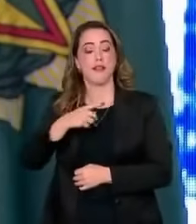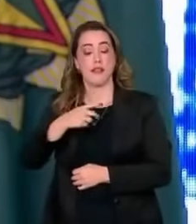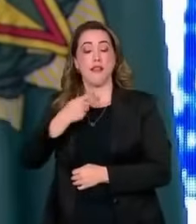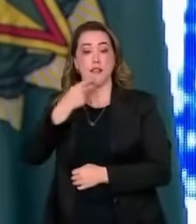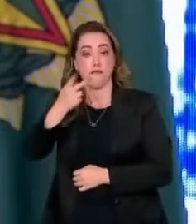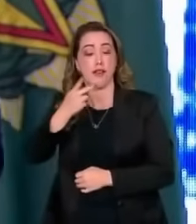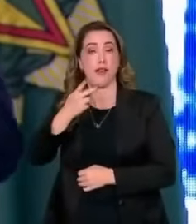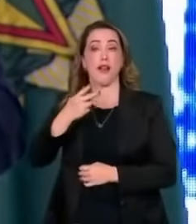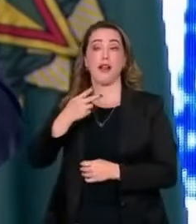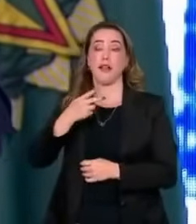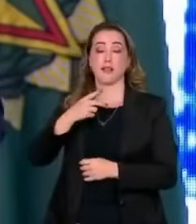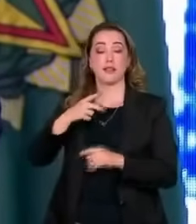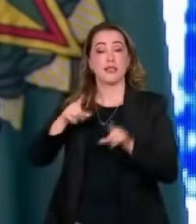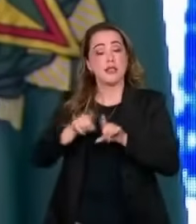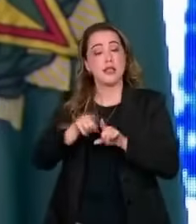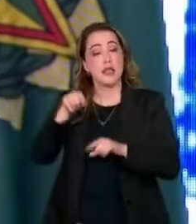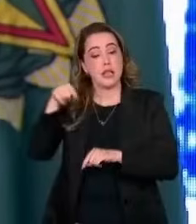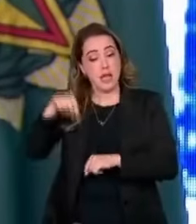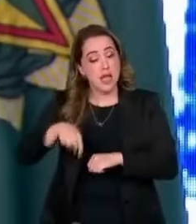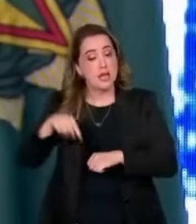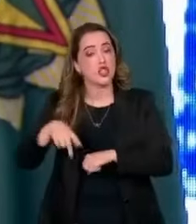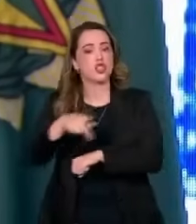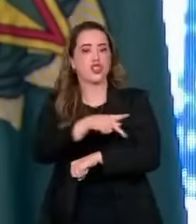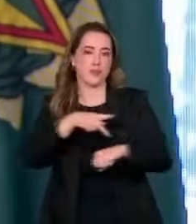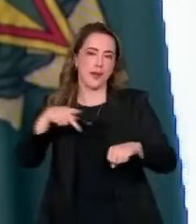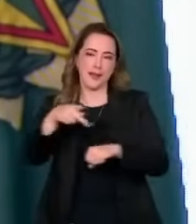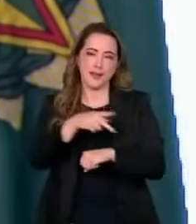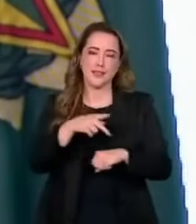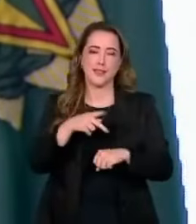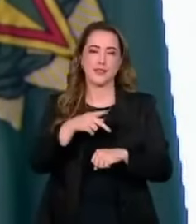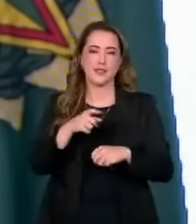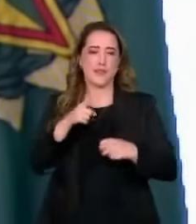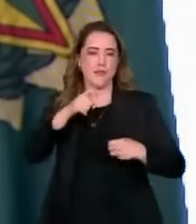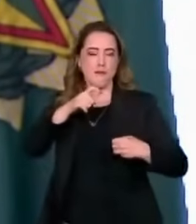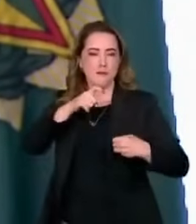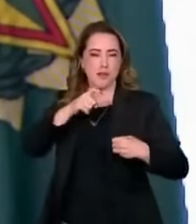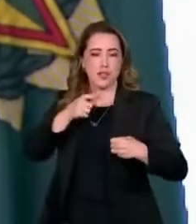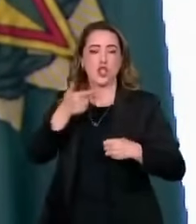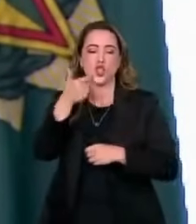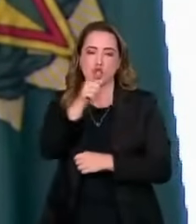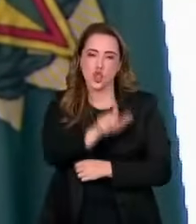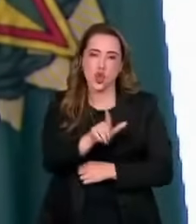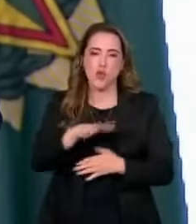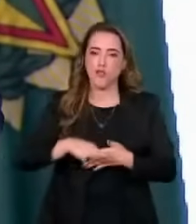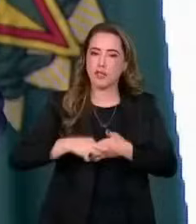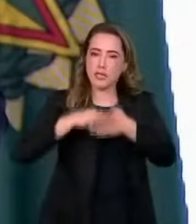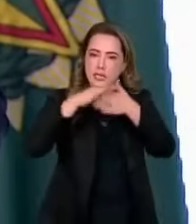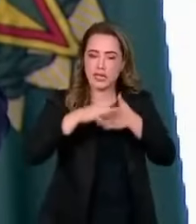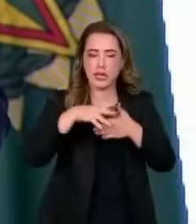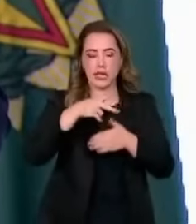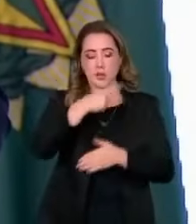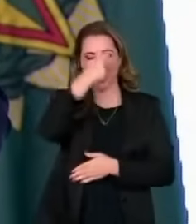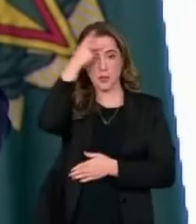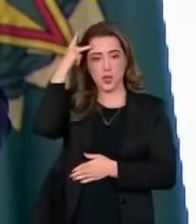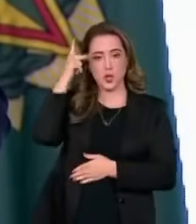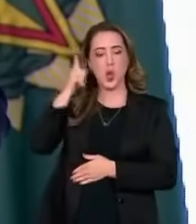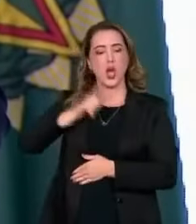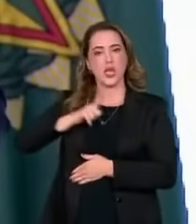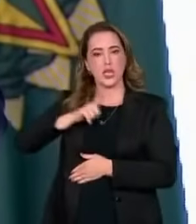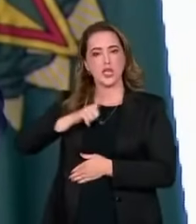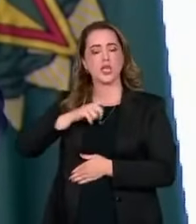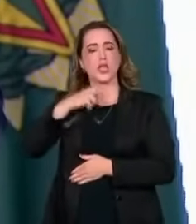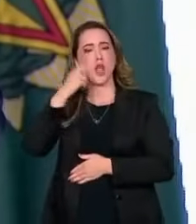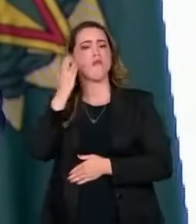esse país voltou a ser governado por alguém que tem vergonha na cara e